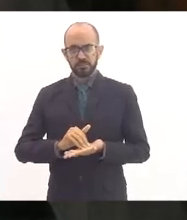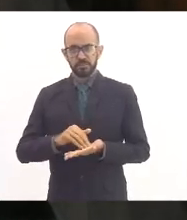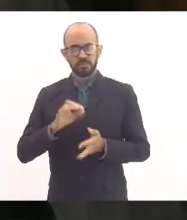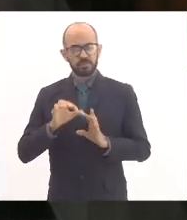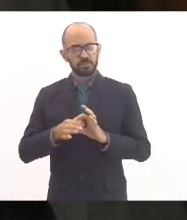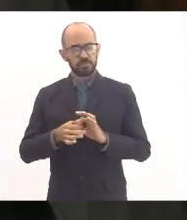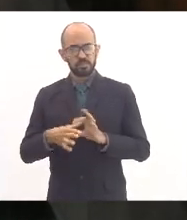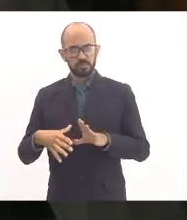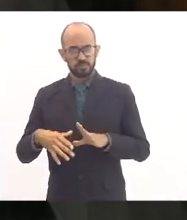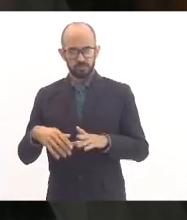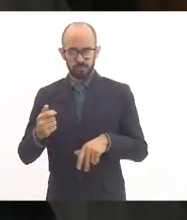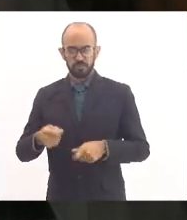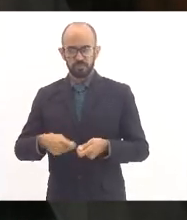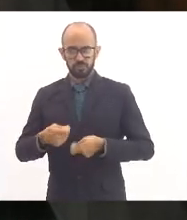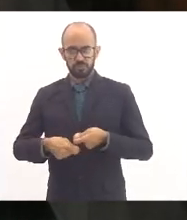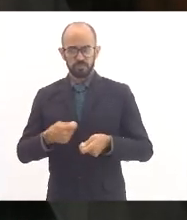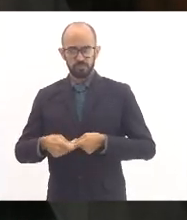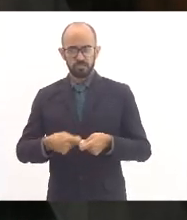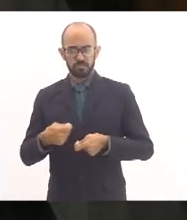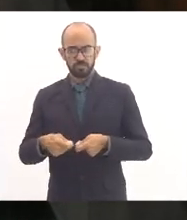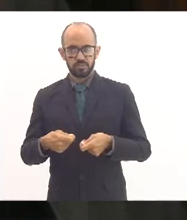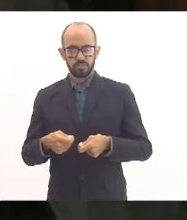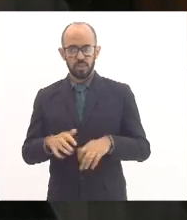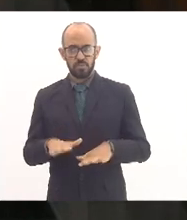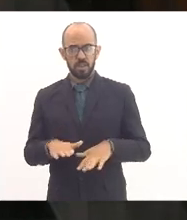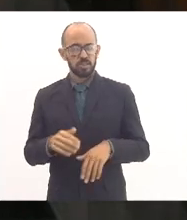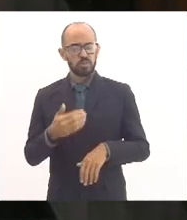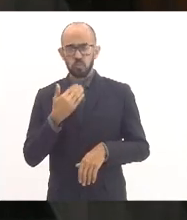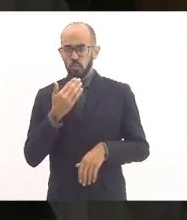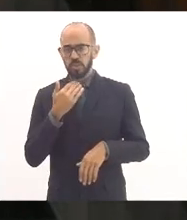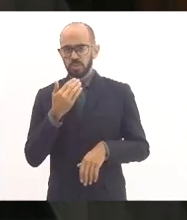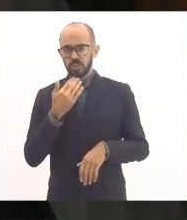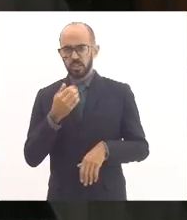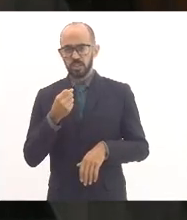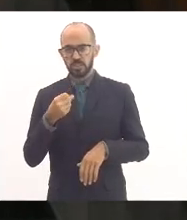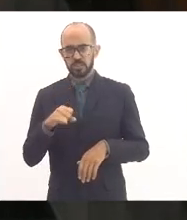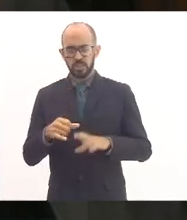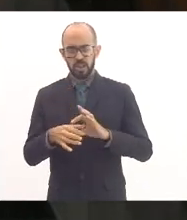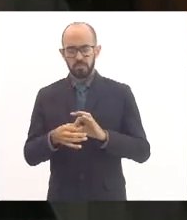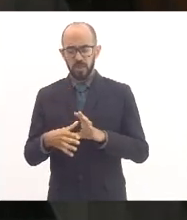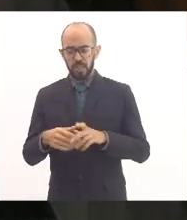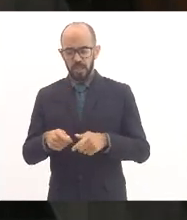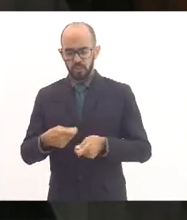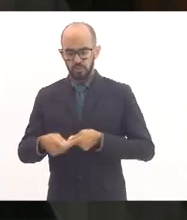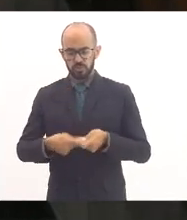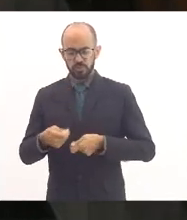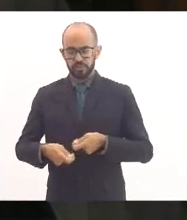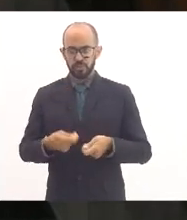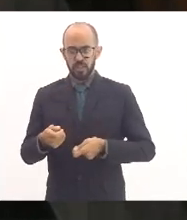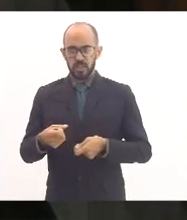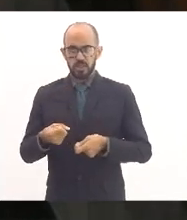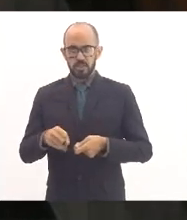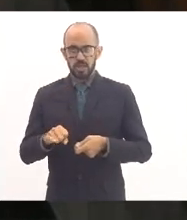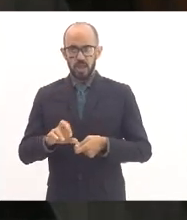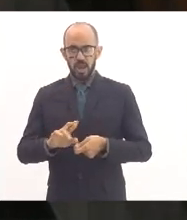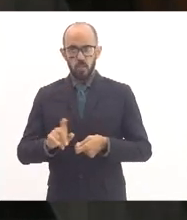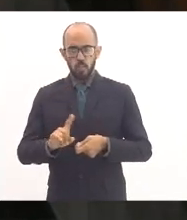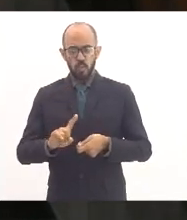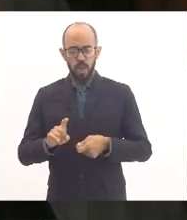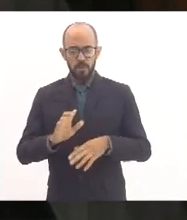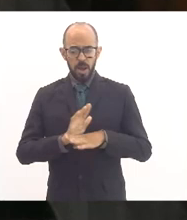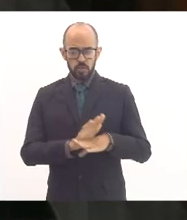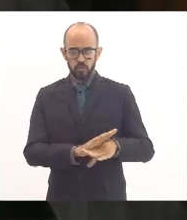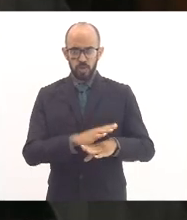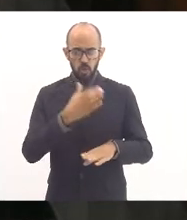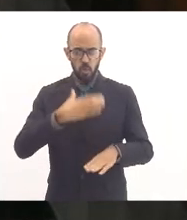autonomia de gestão dessa Secretaria de que adianta uma autonomia de gestão dessa secretaria se não é para privilegiar o seu